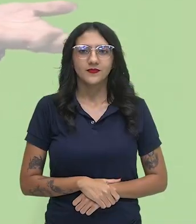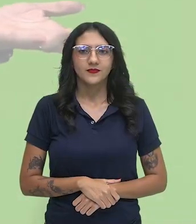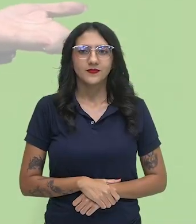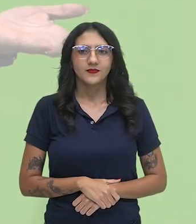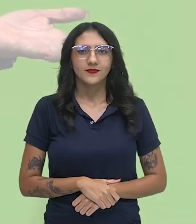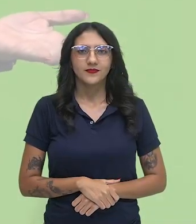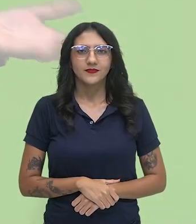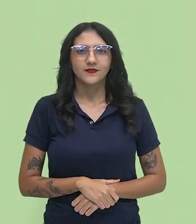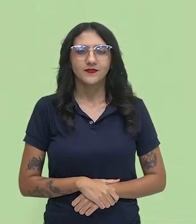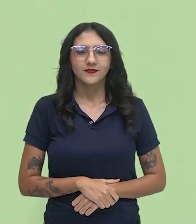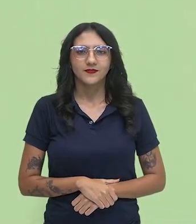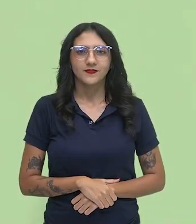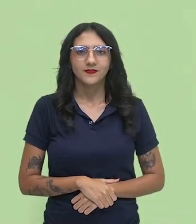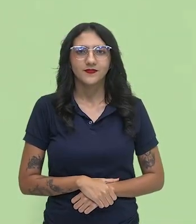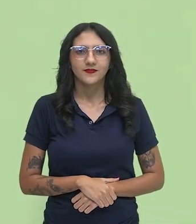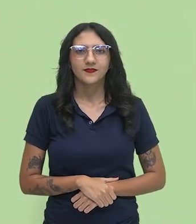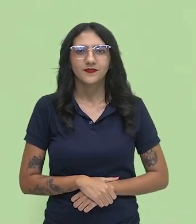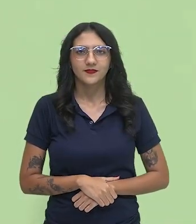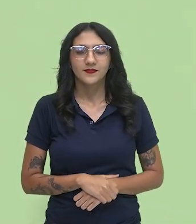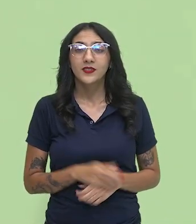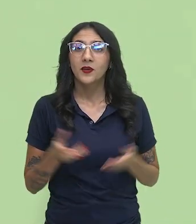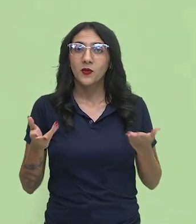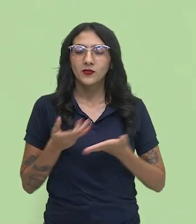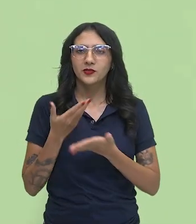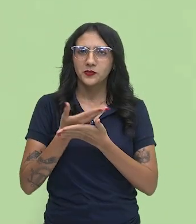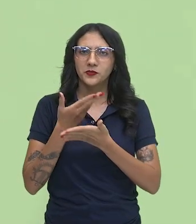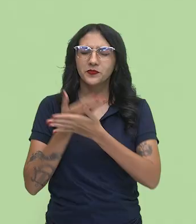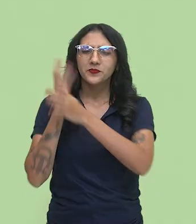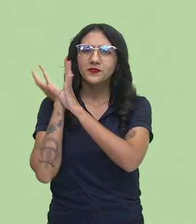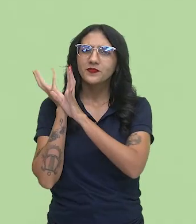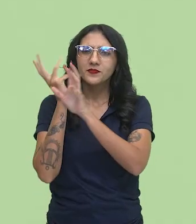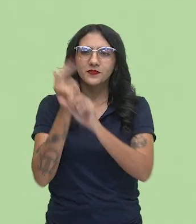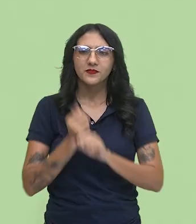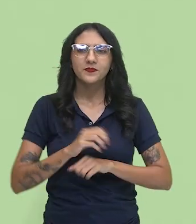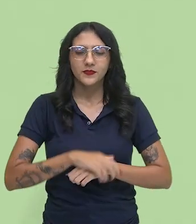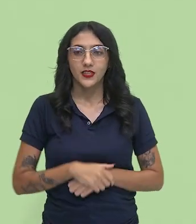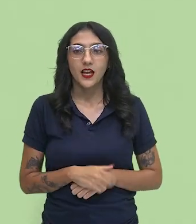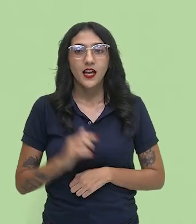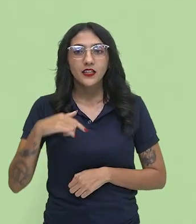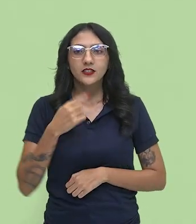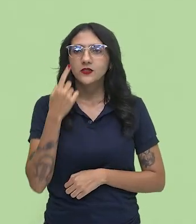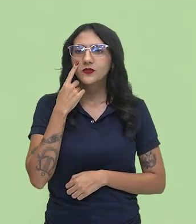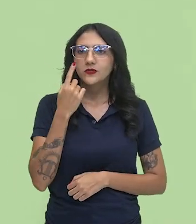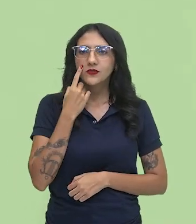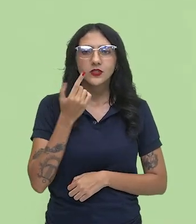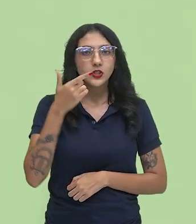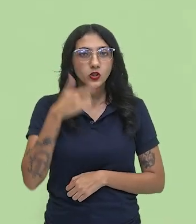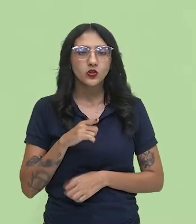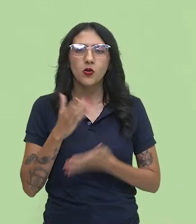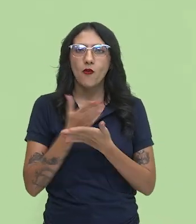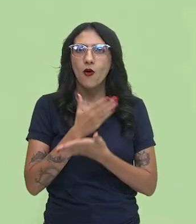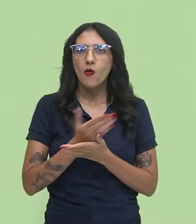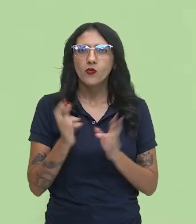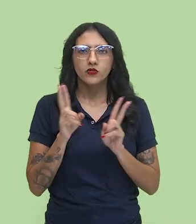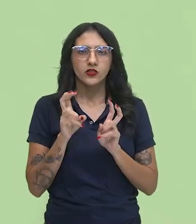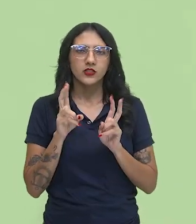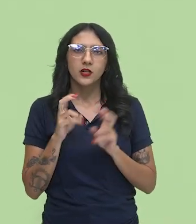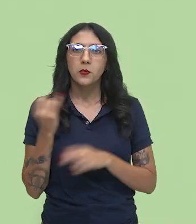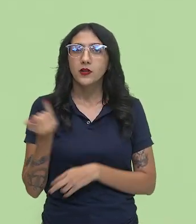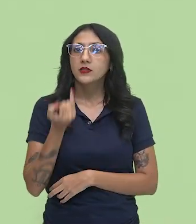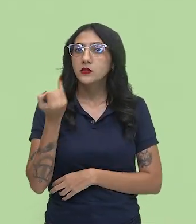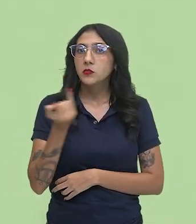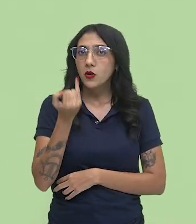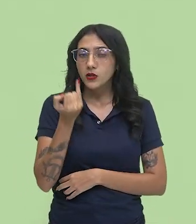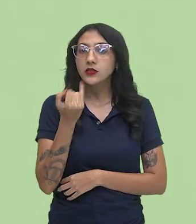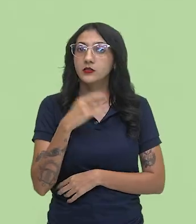Muito bem, pessoal. Nossa aula de revisão, nós vamos rever alguns assuntos que